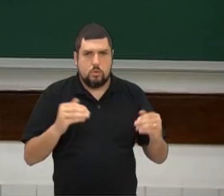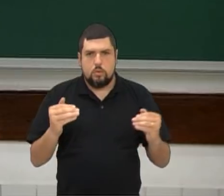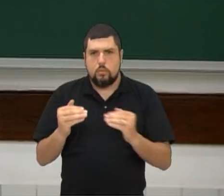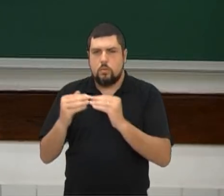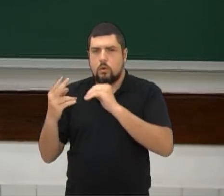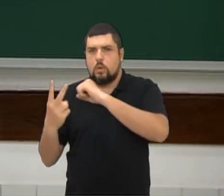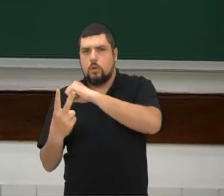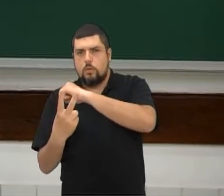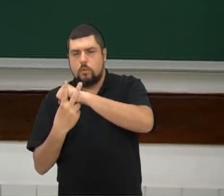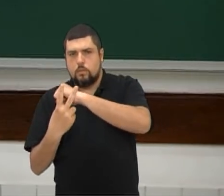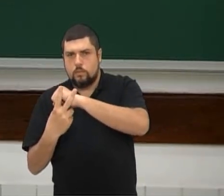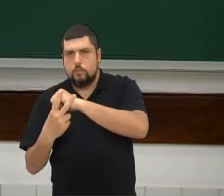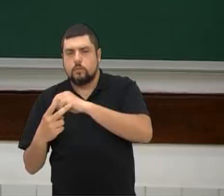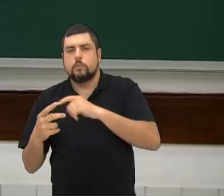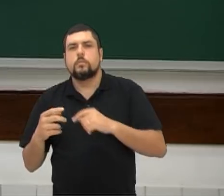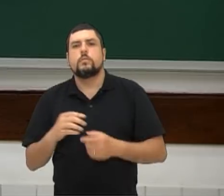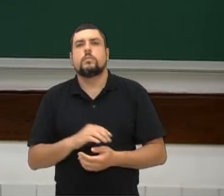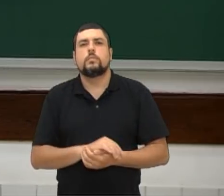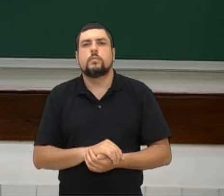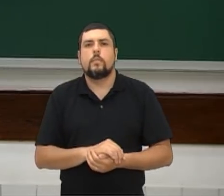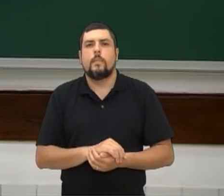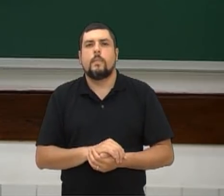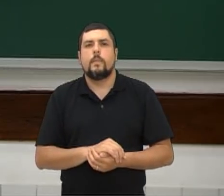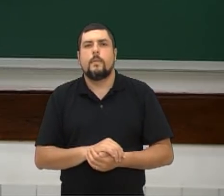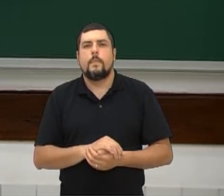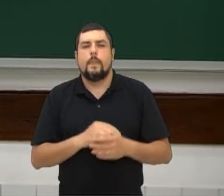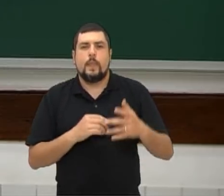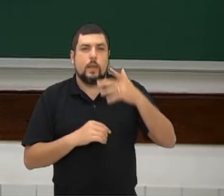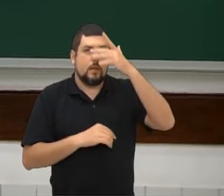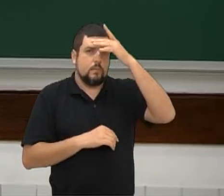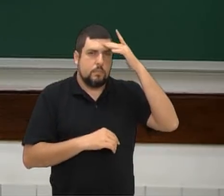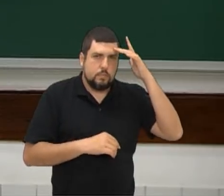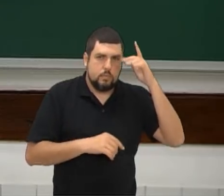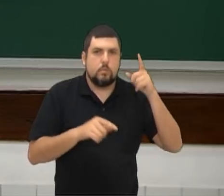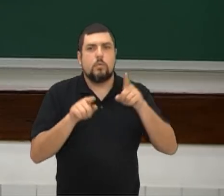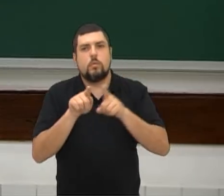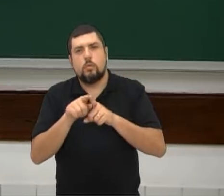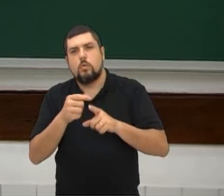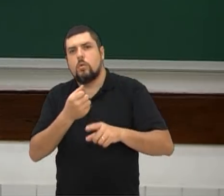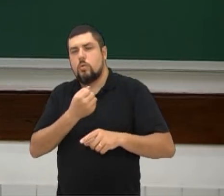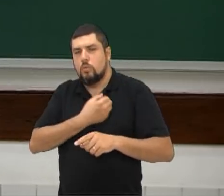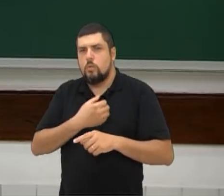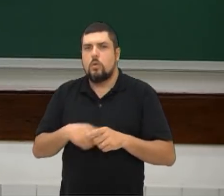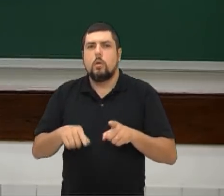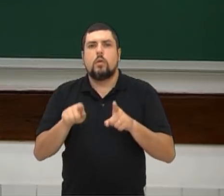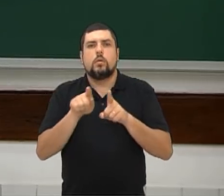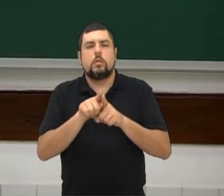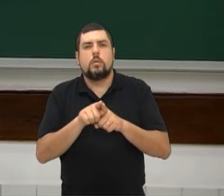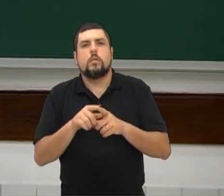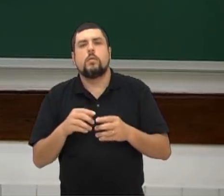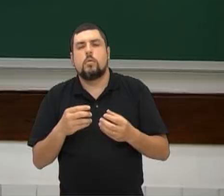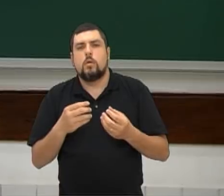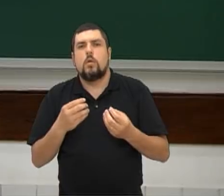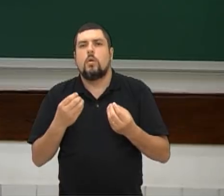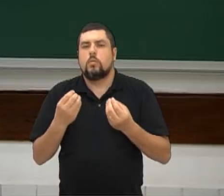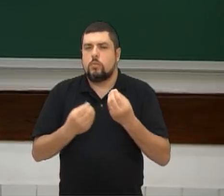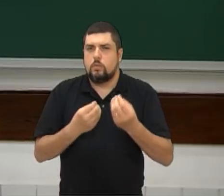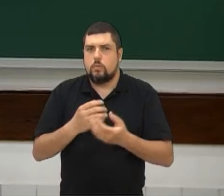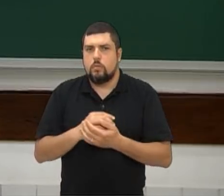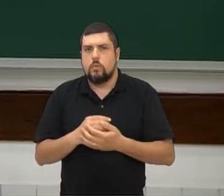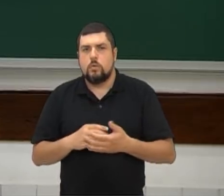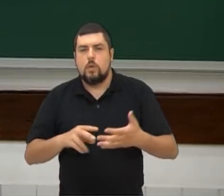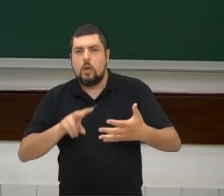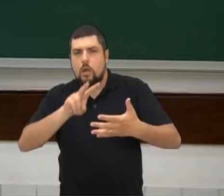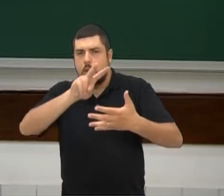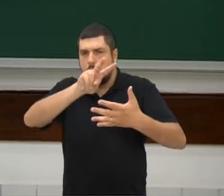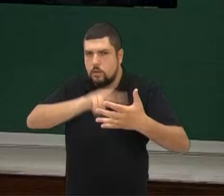verbo, certo? Em pessoa e número, nós temos a regra geral, e alguns casos especiais. Lemos e compreendemos um trecho